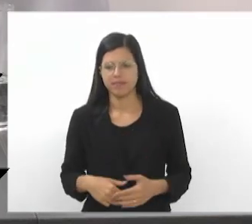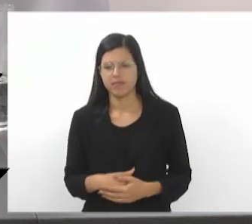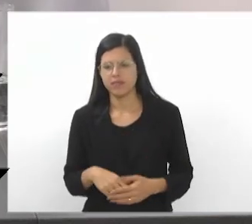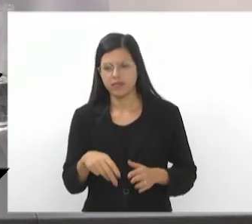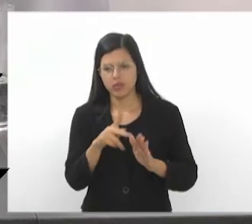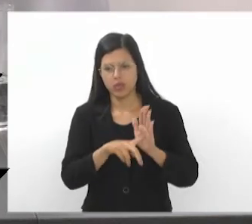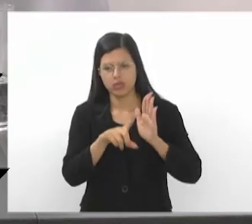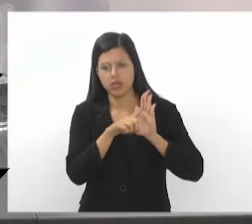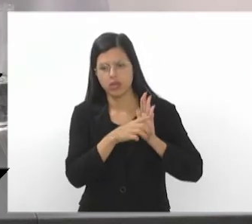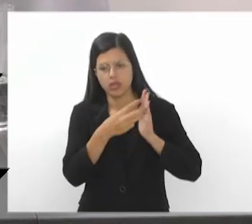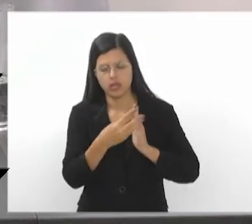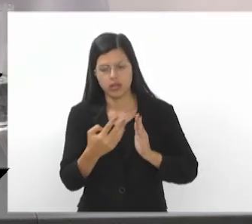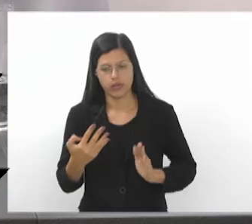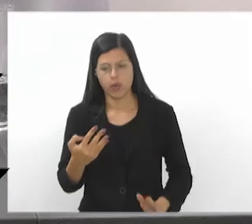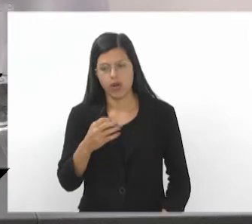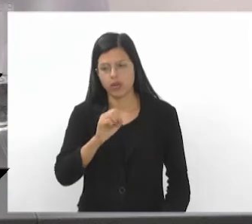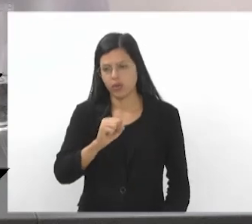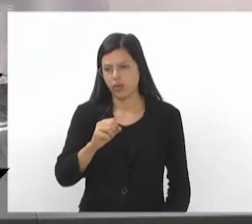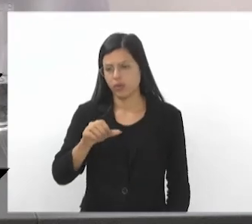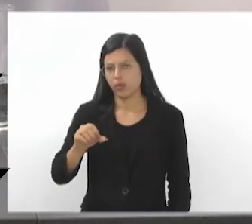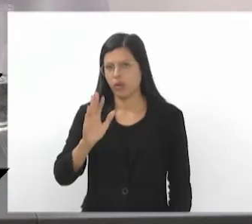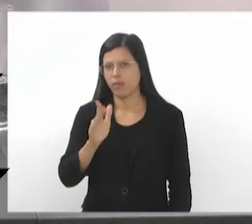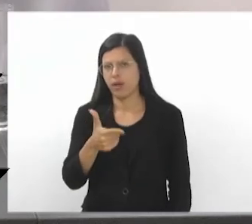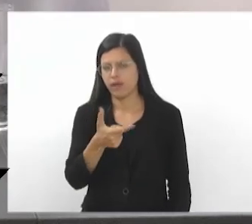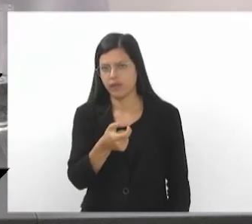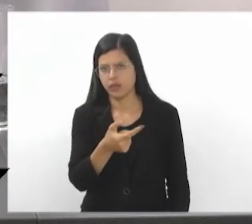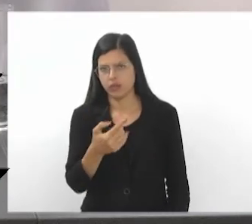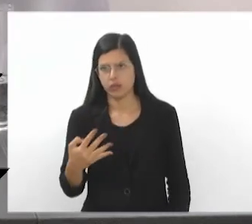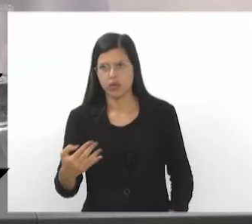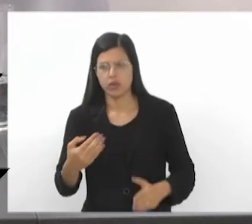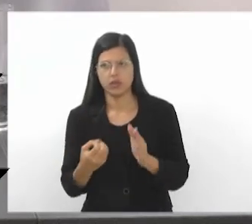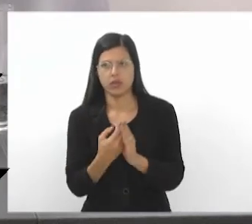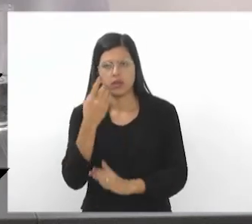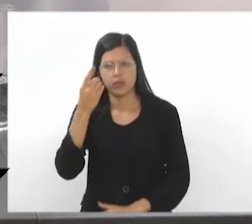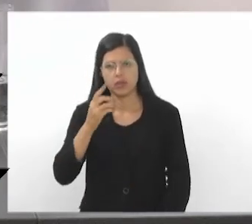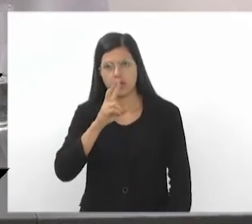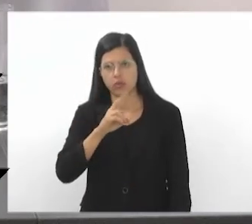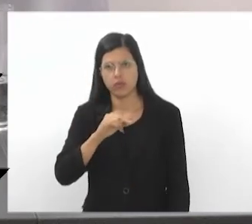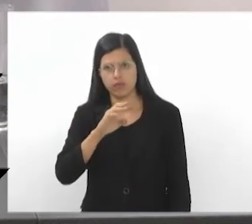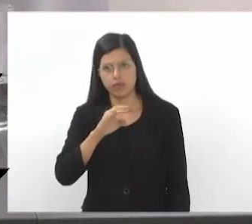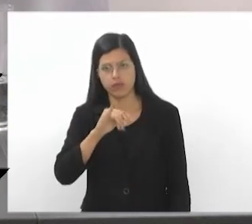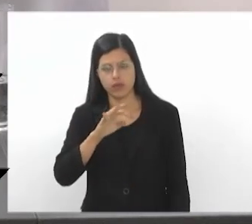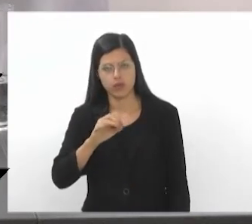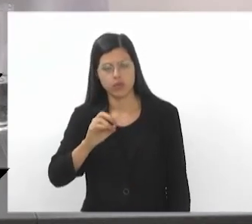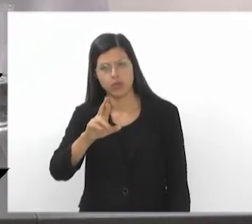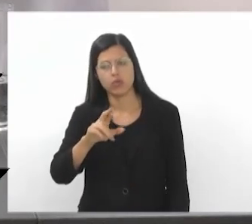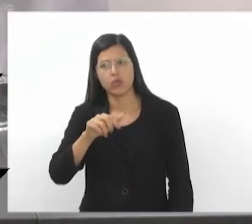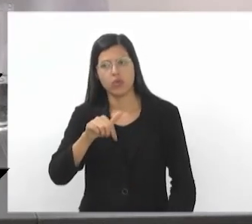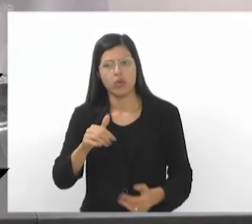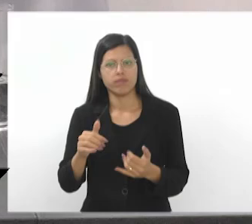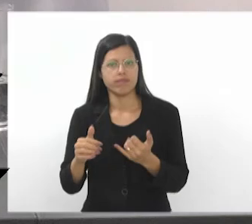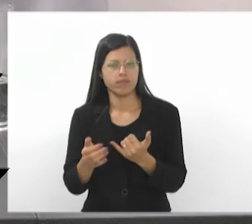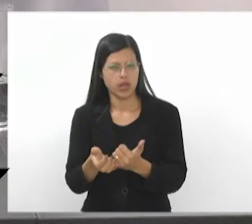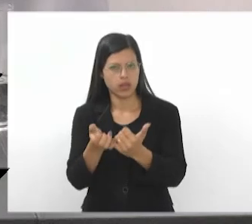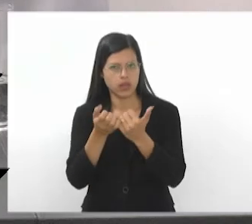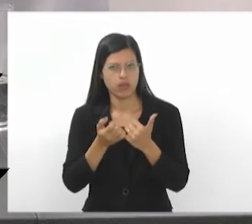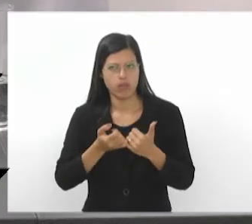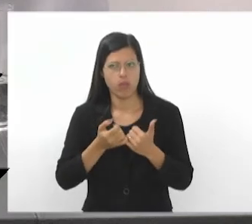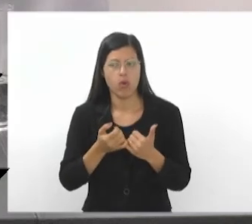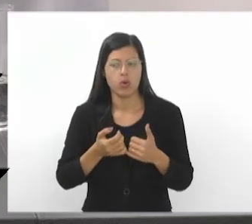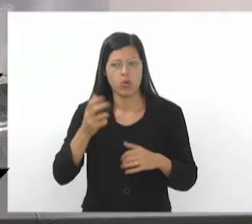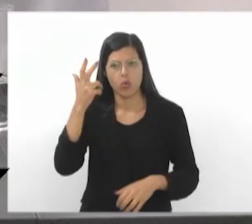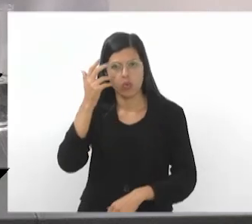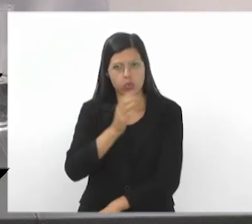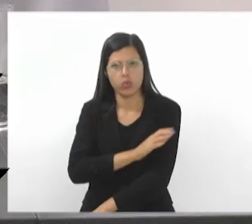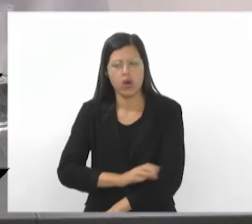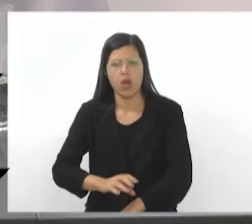Projeto de lei número 3489, de 24, de autoria do deputado Vitor Júnior, que declara como patrimônio cultural e imaterial do Estado